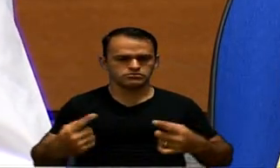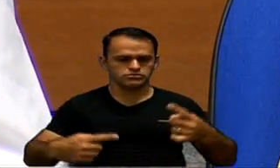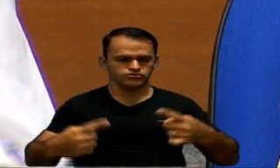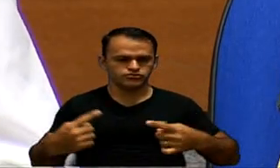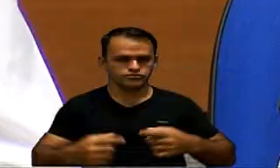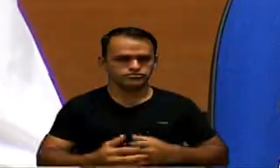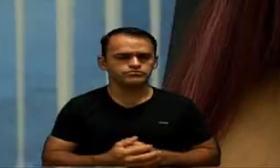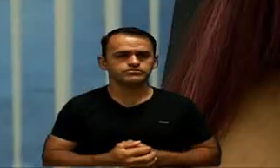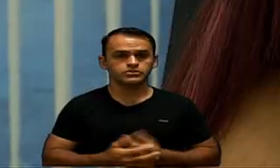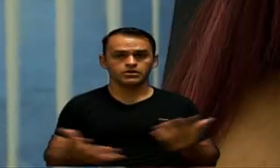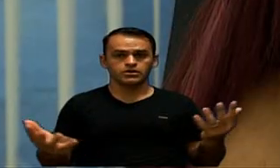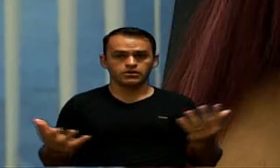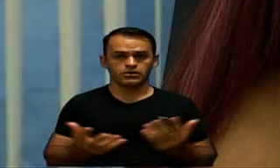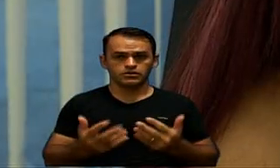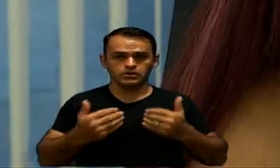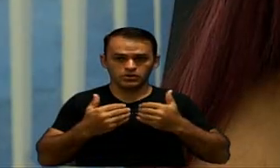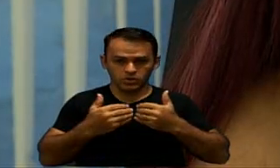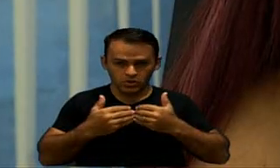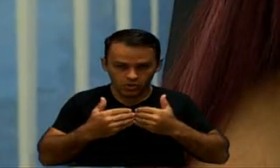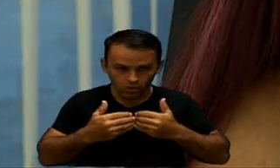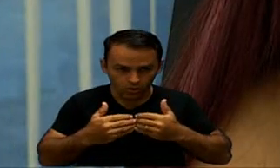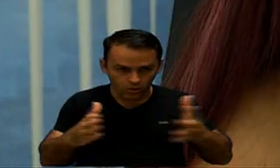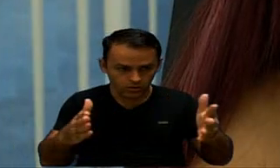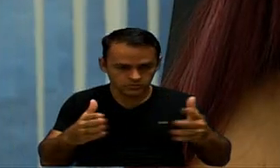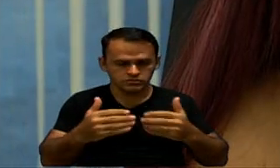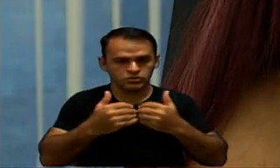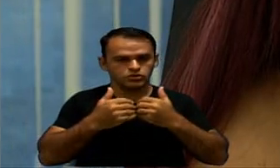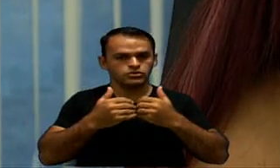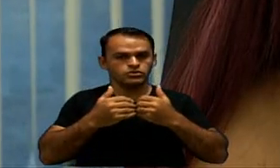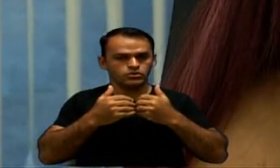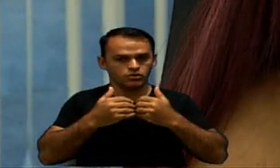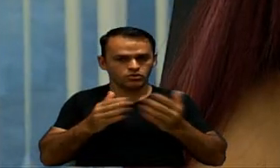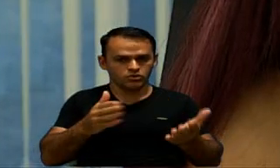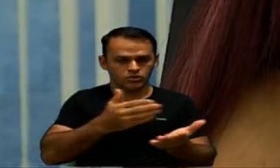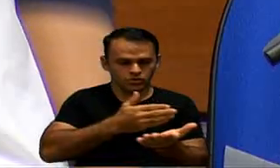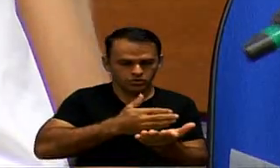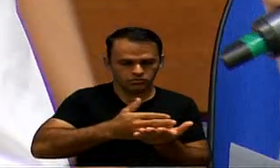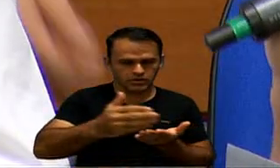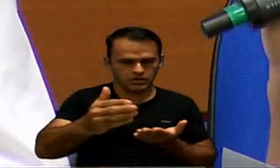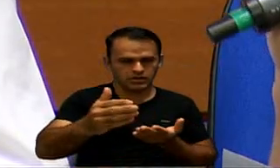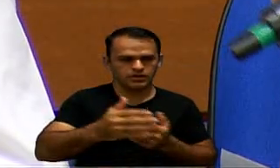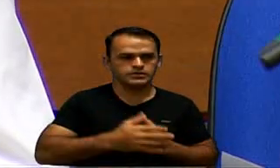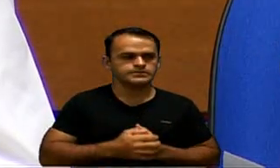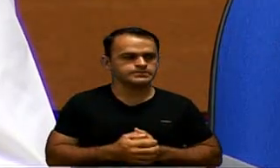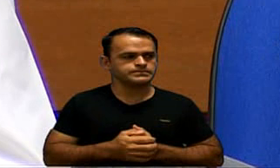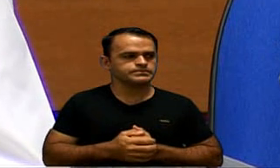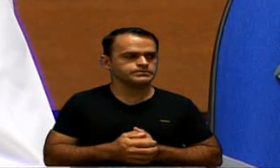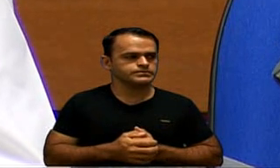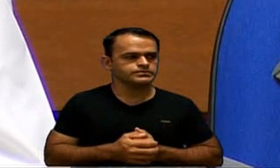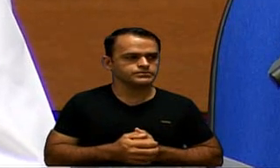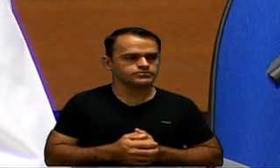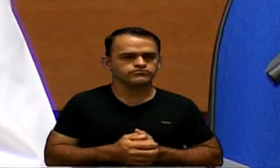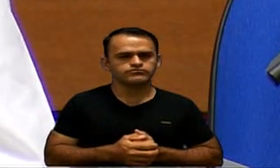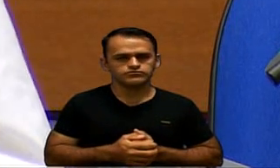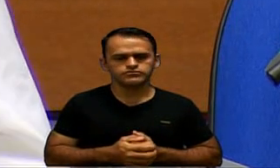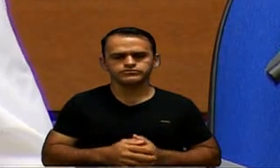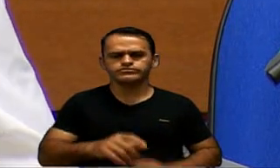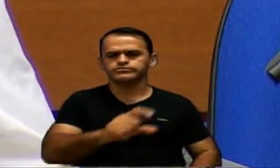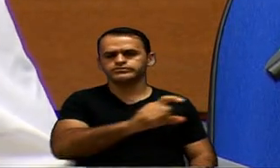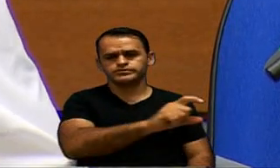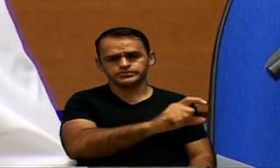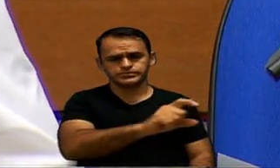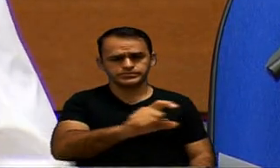para fazer a abertura dessa fala, eu deixo aqui uma